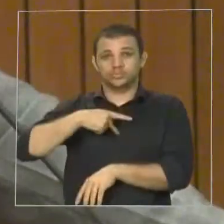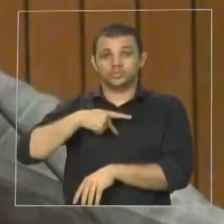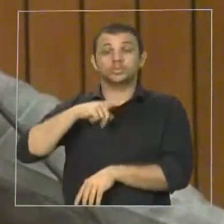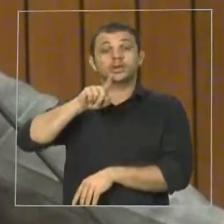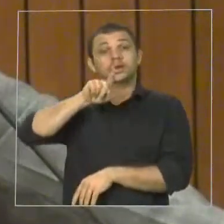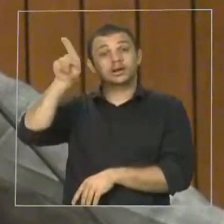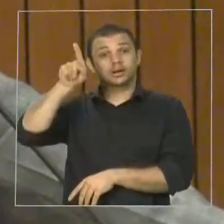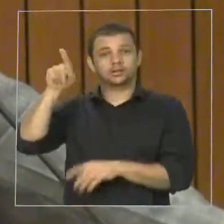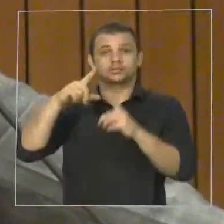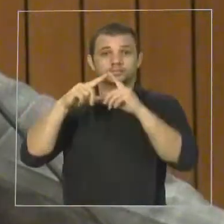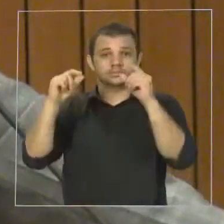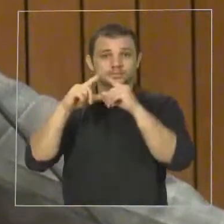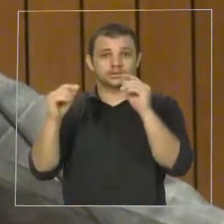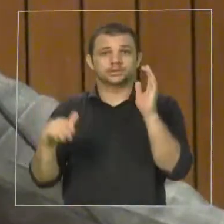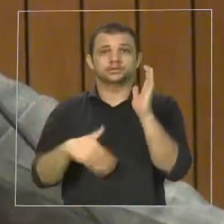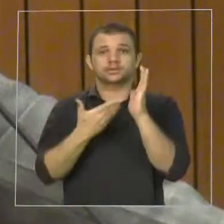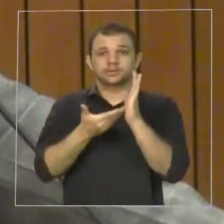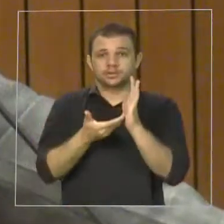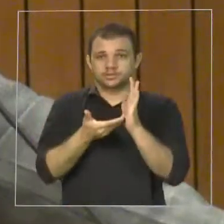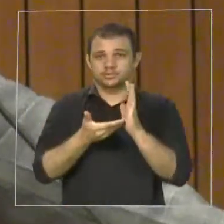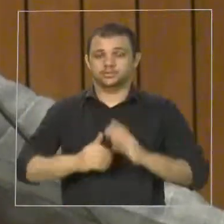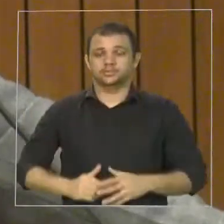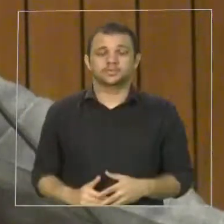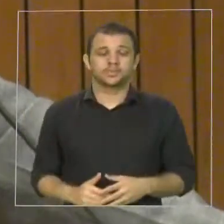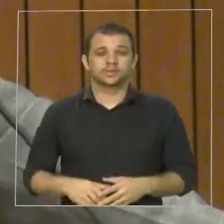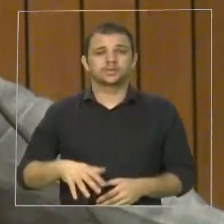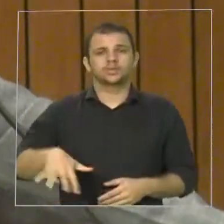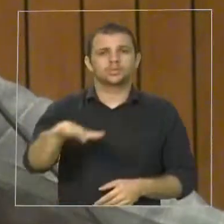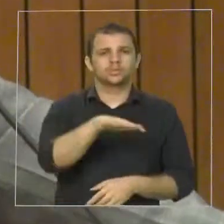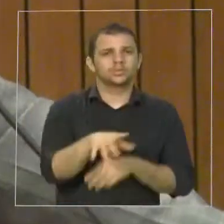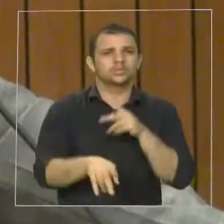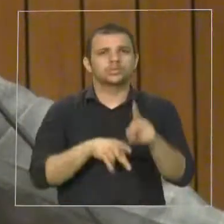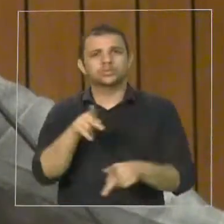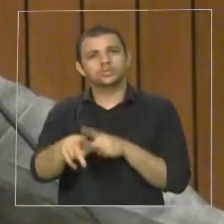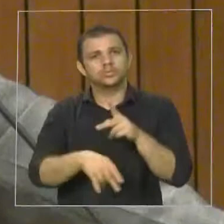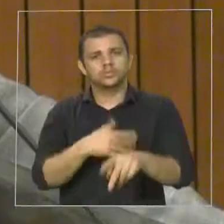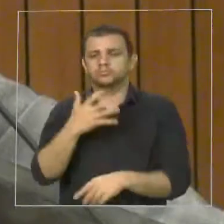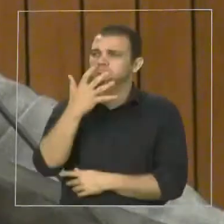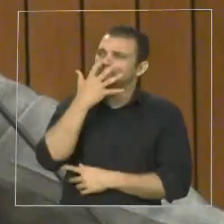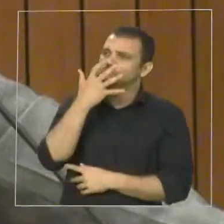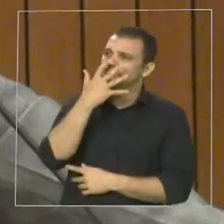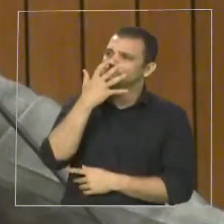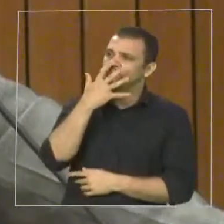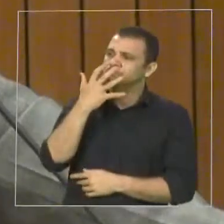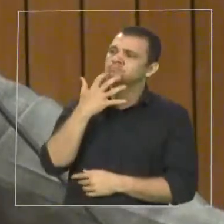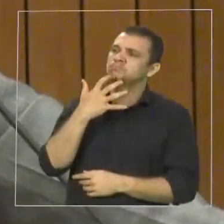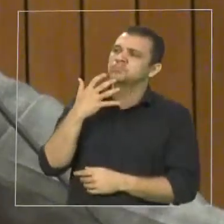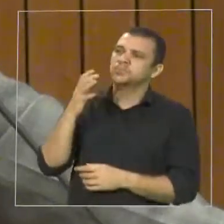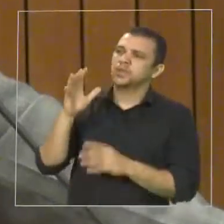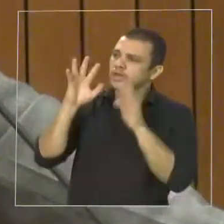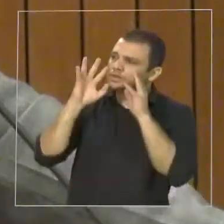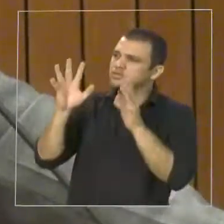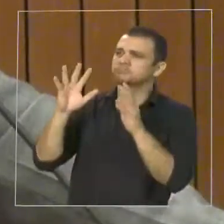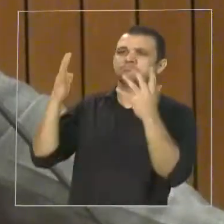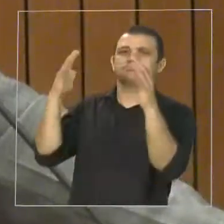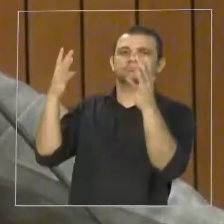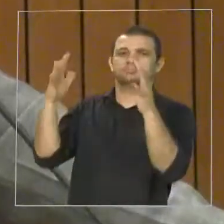Federal. Toda a população ouviu, aplaudiu e,